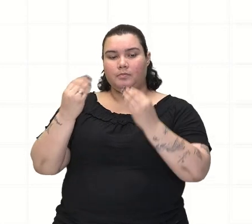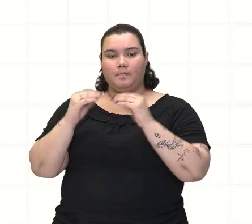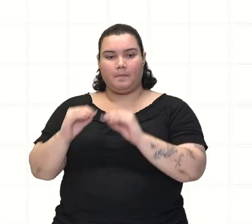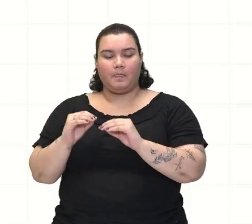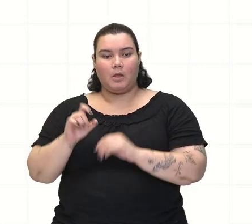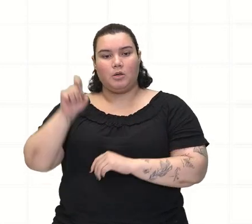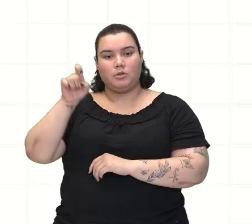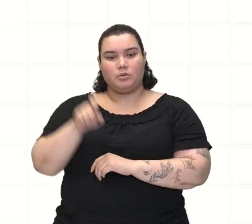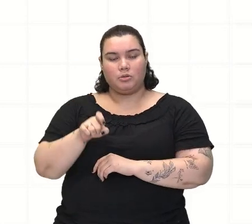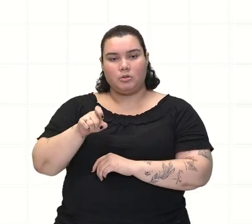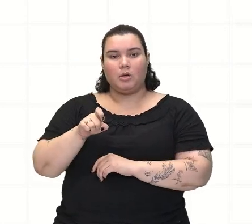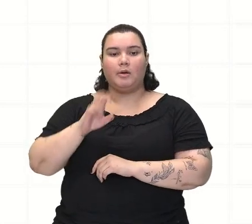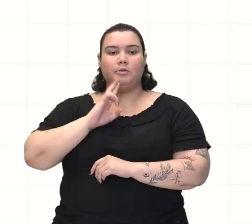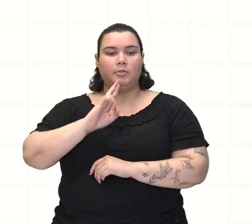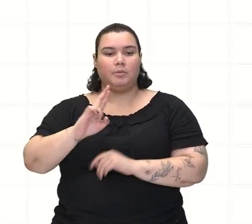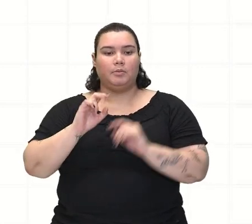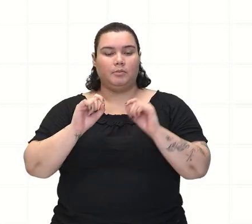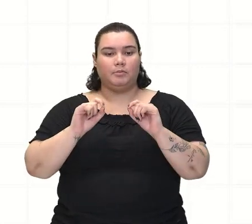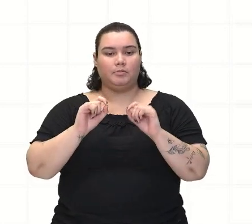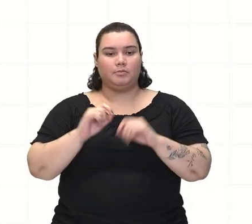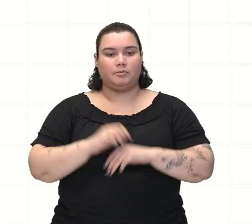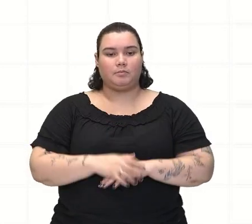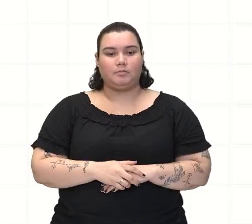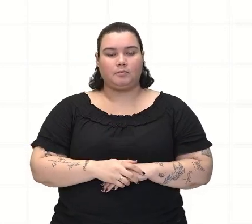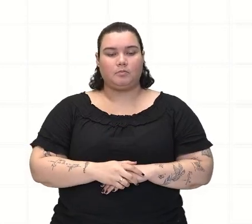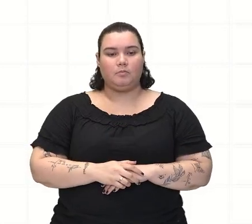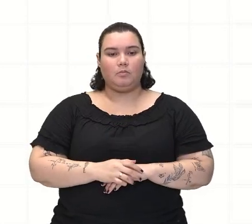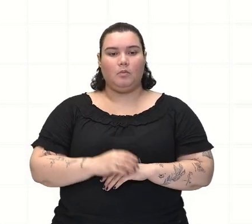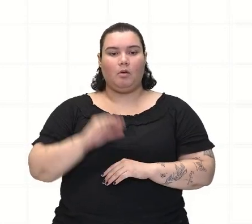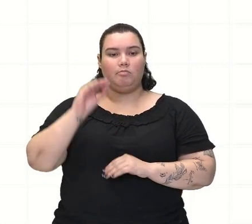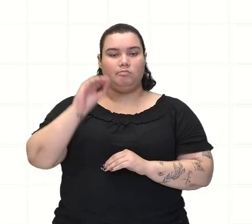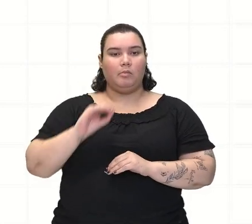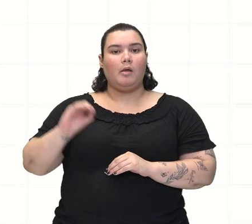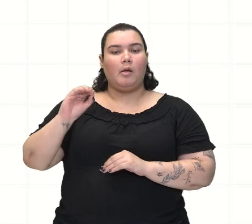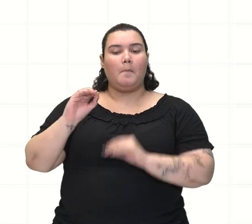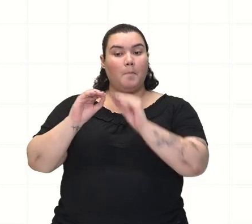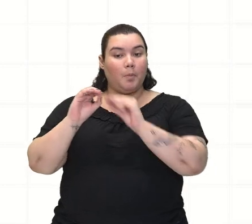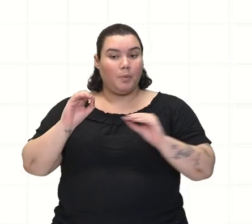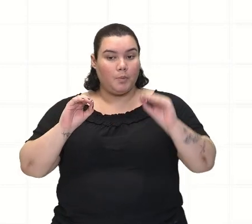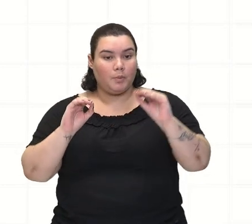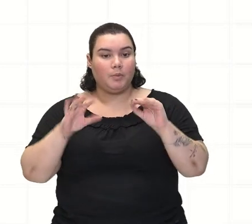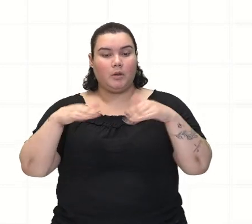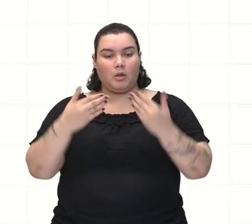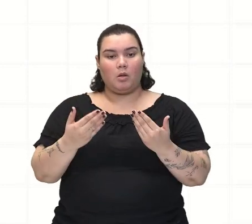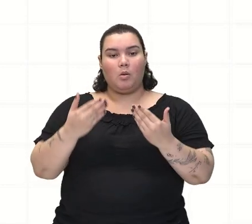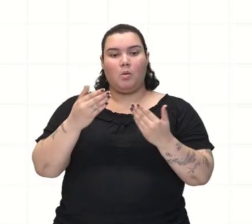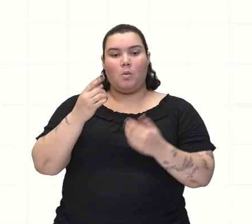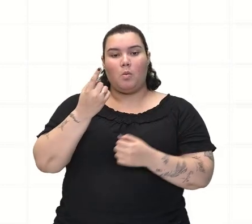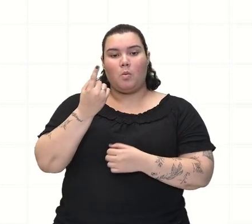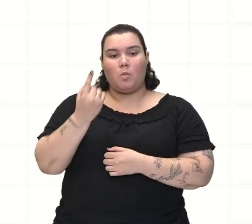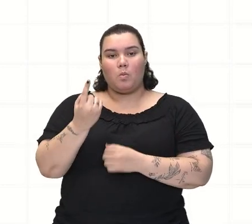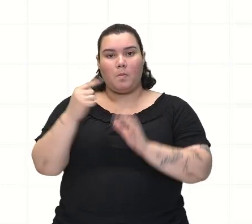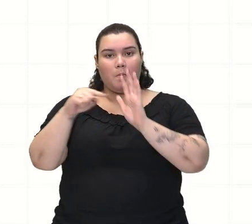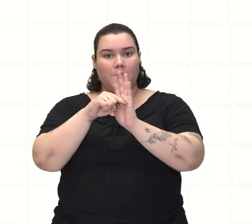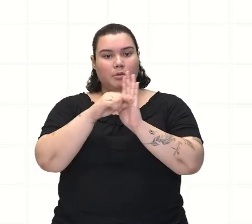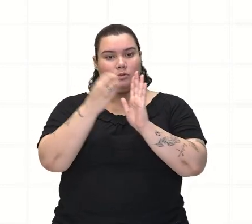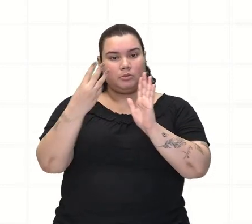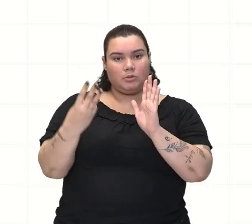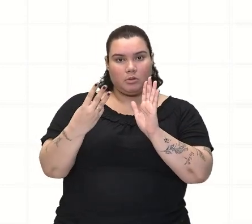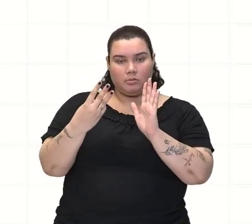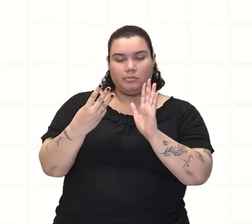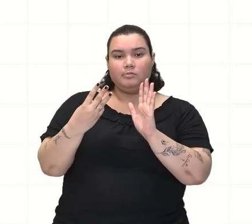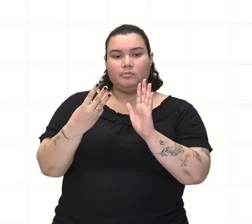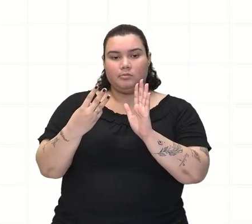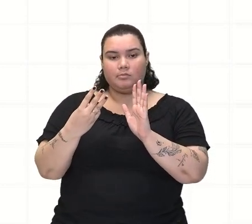vai ter que ser igual a quanto? X é igual a 1 menos 3, né, que eu vou passar esse 1 para o outro lado, esse 3 para o outro